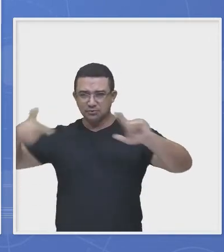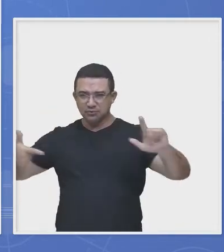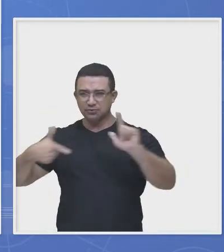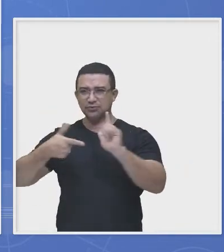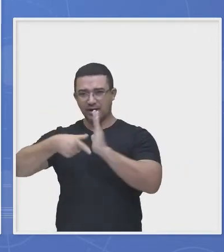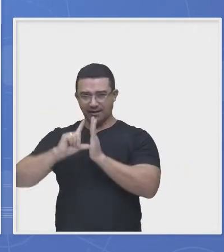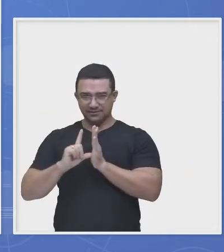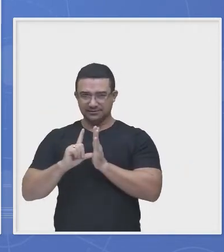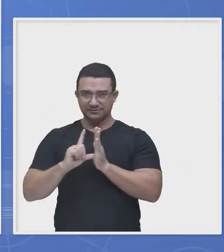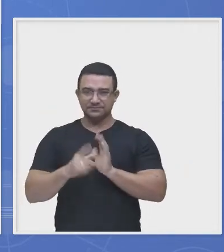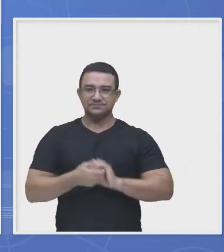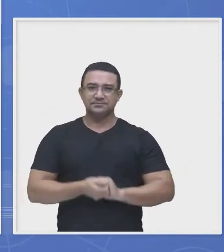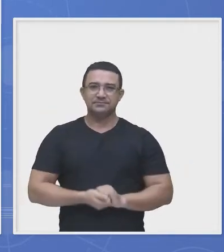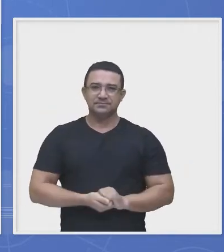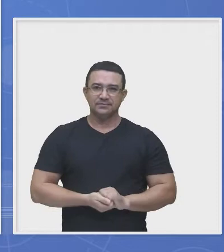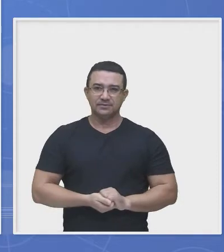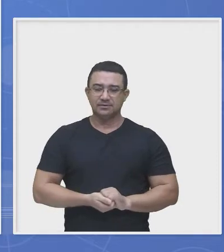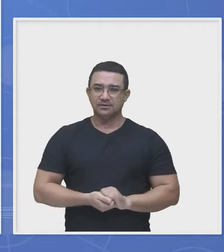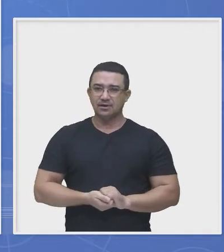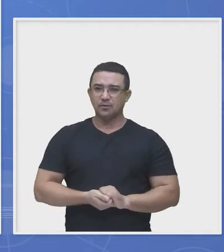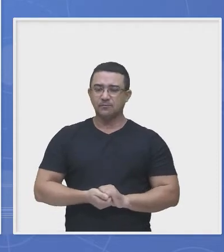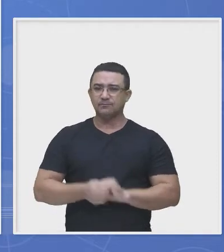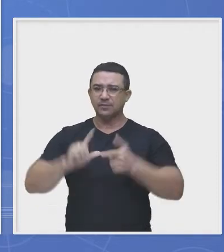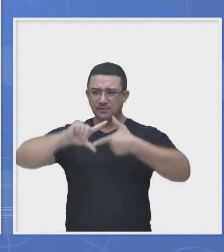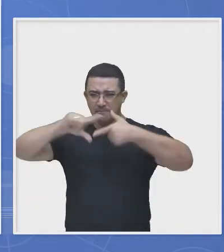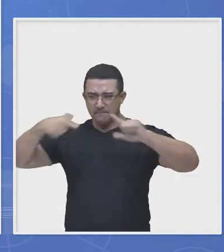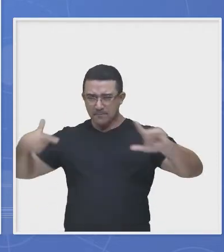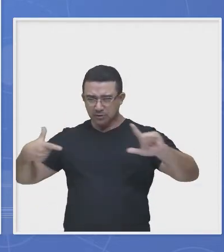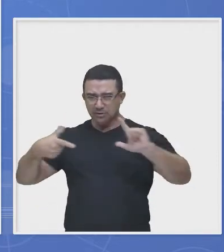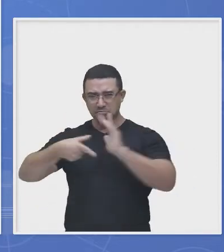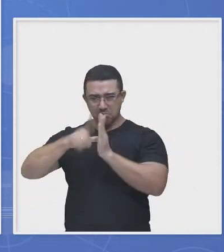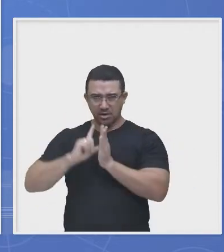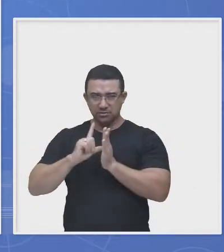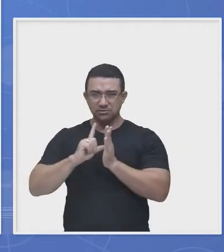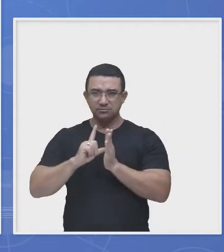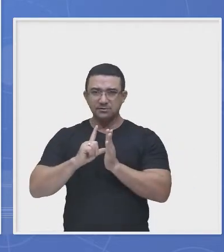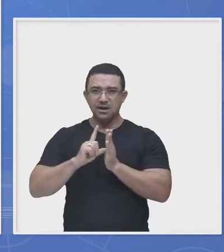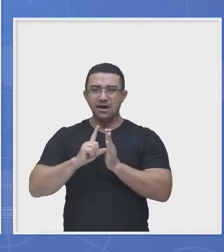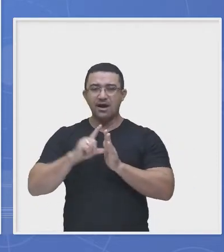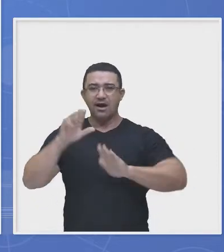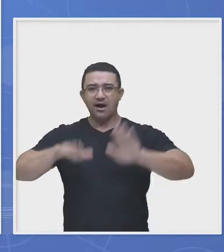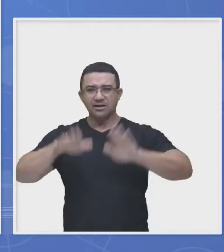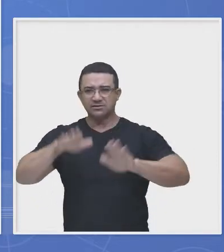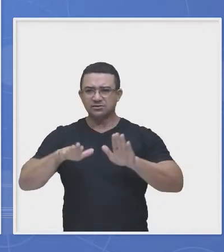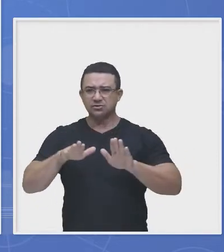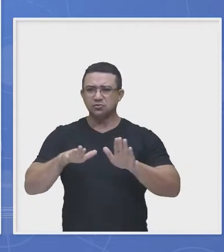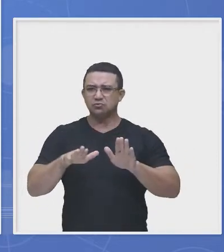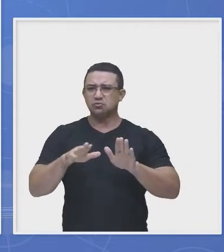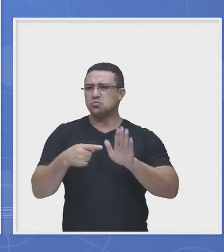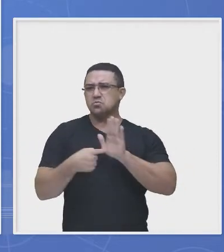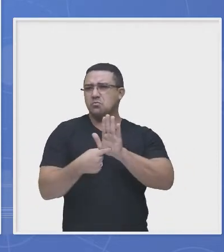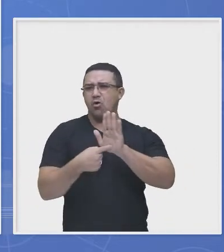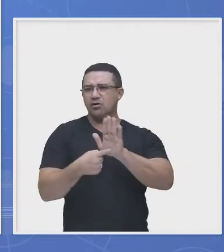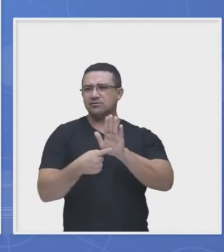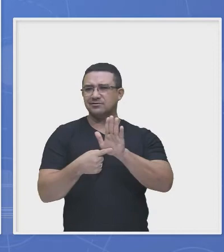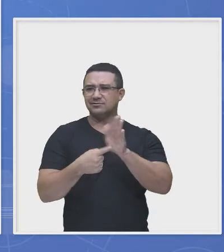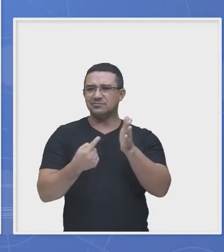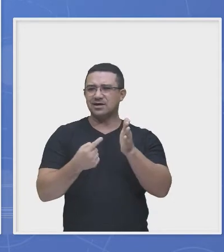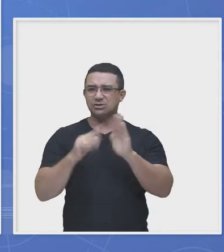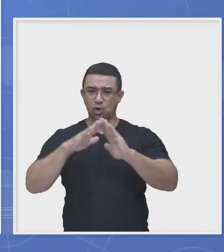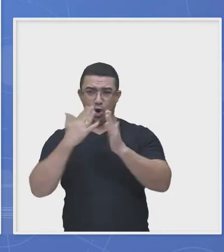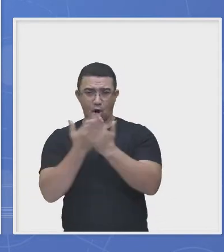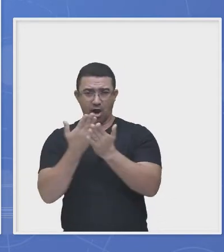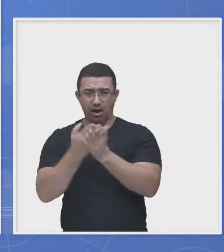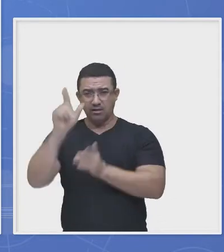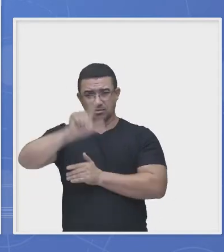logo afirmando a vocês que o pré-modernismo ele não irá corresponder a um período literário, ou seja, uma escola literária